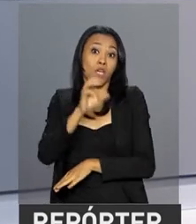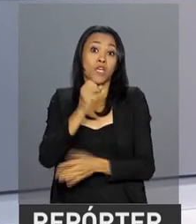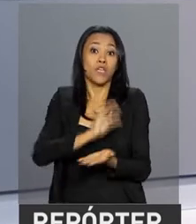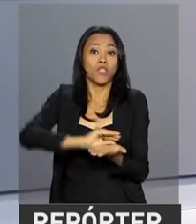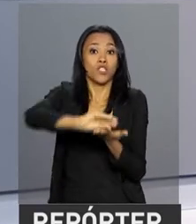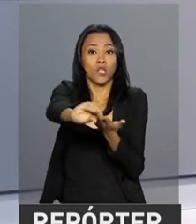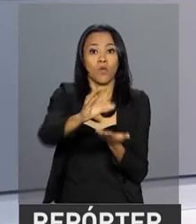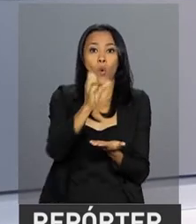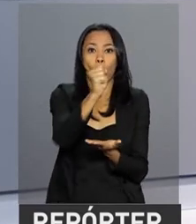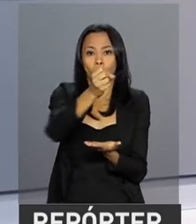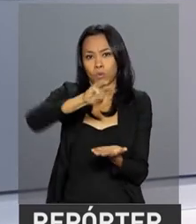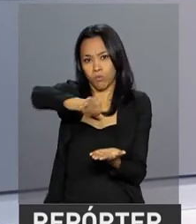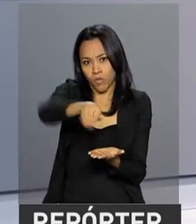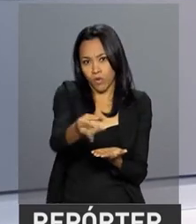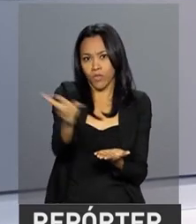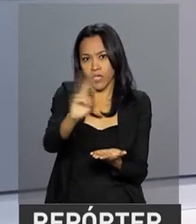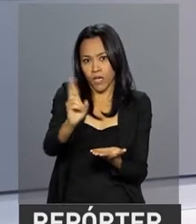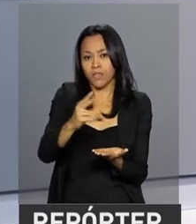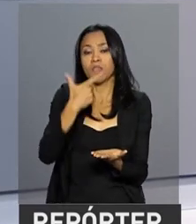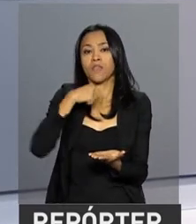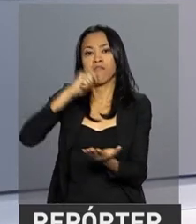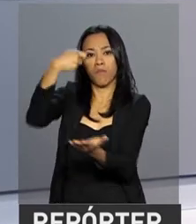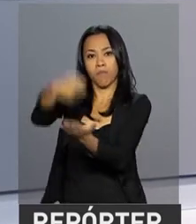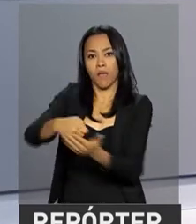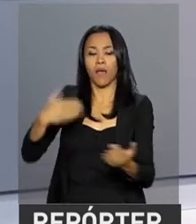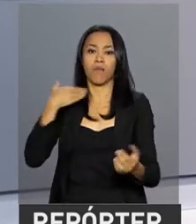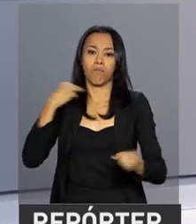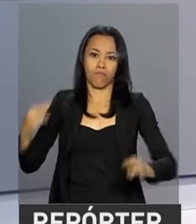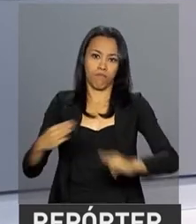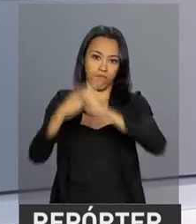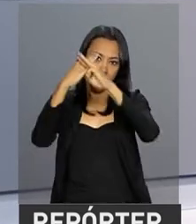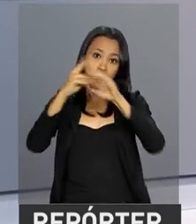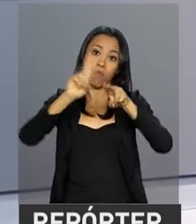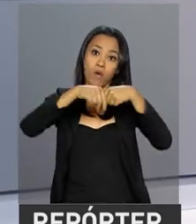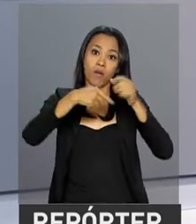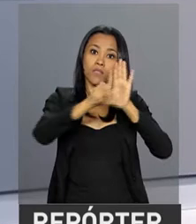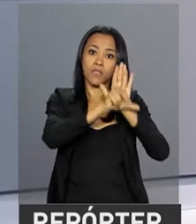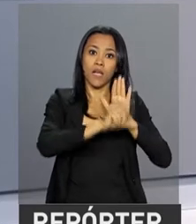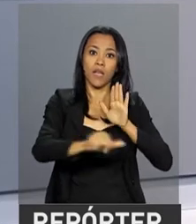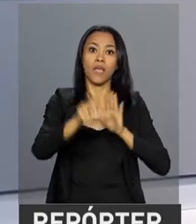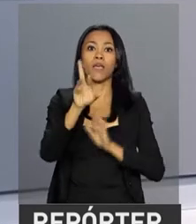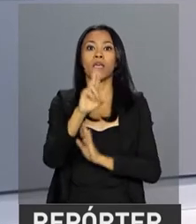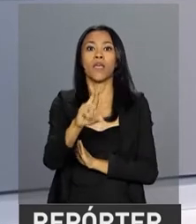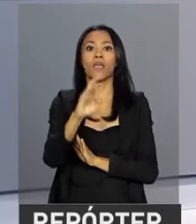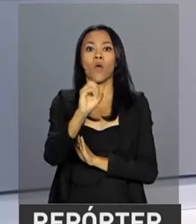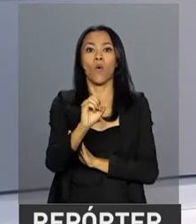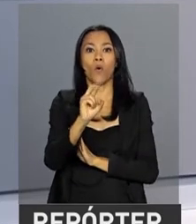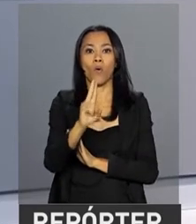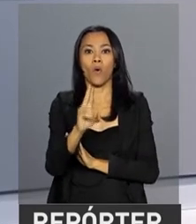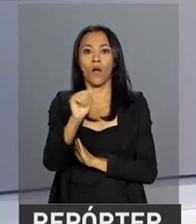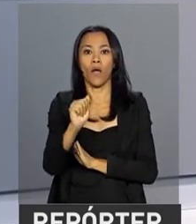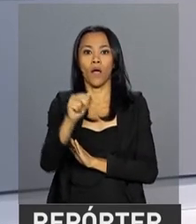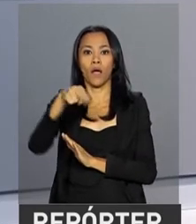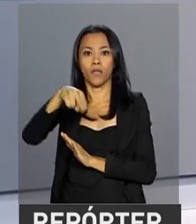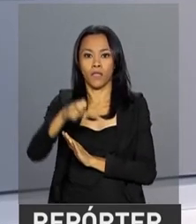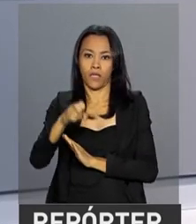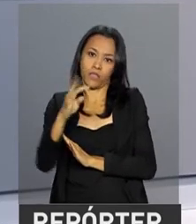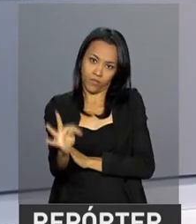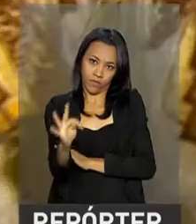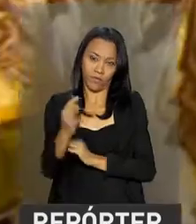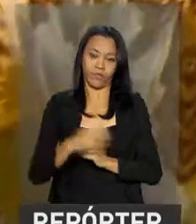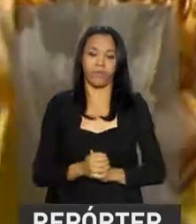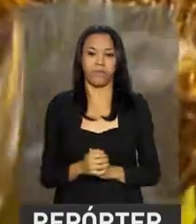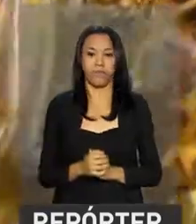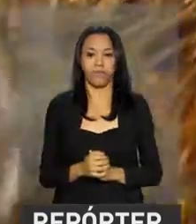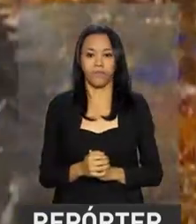valor será repassado pela caixa econômica federal via lei rouanet o anúncio foi feito pelo ministro da cultura sérgio sá leitão